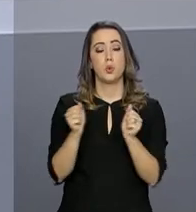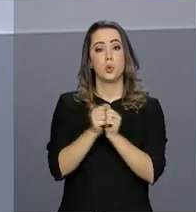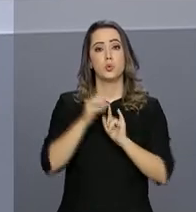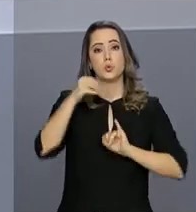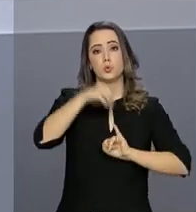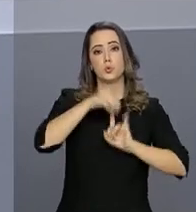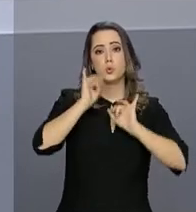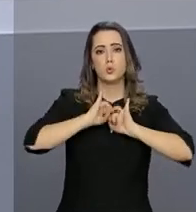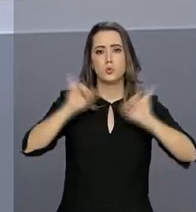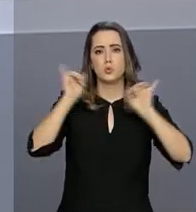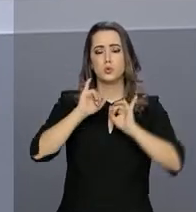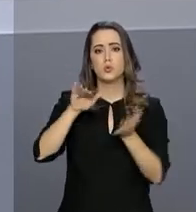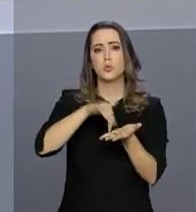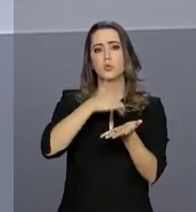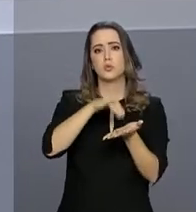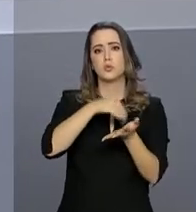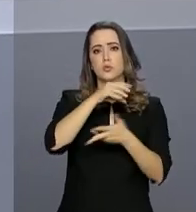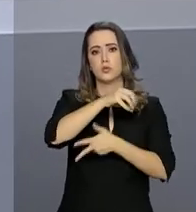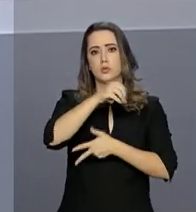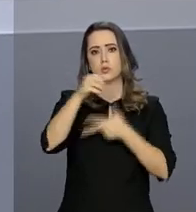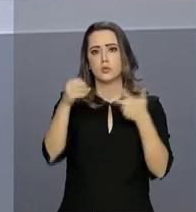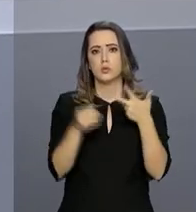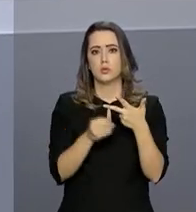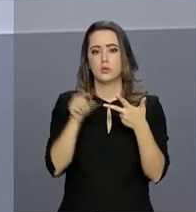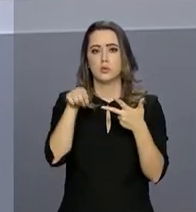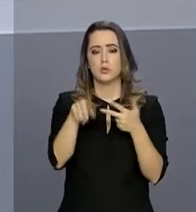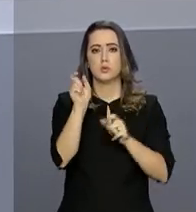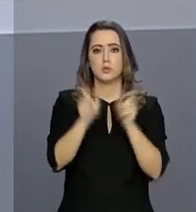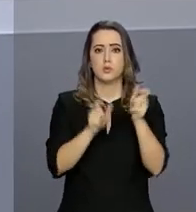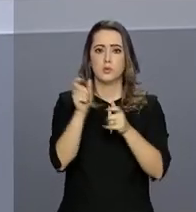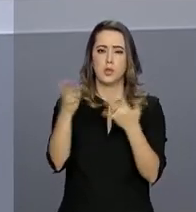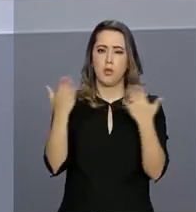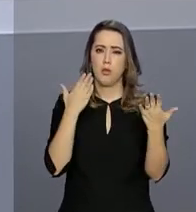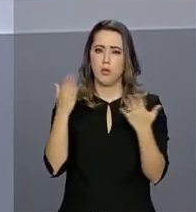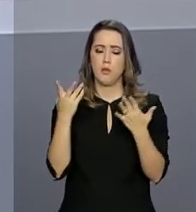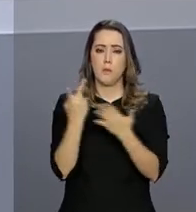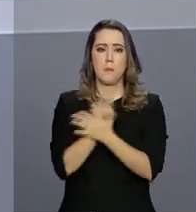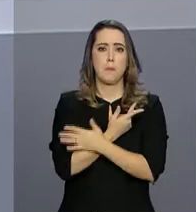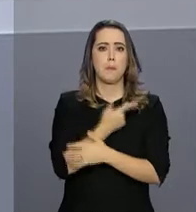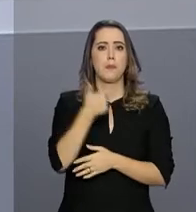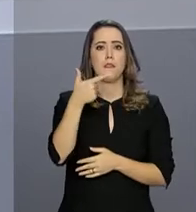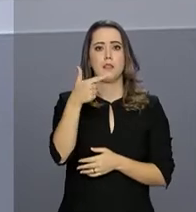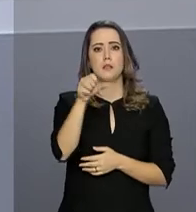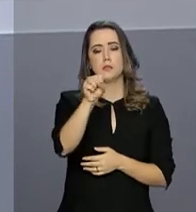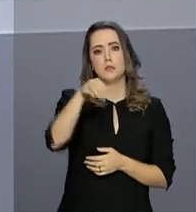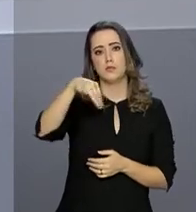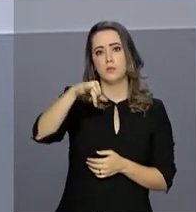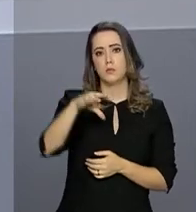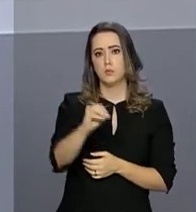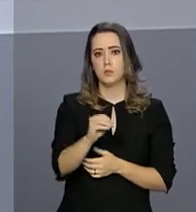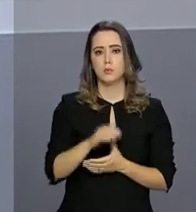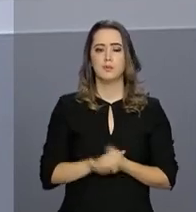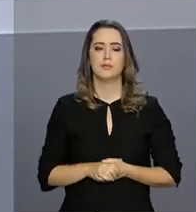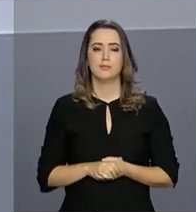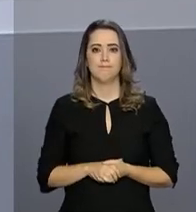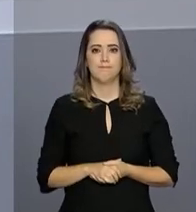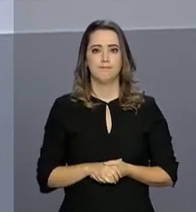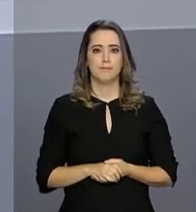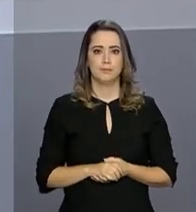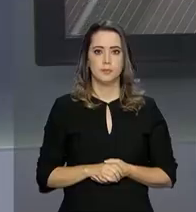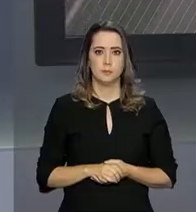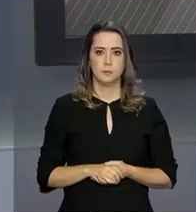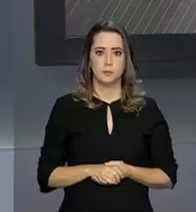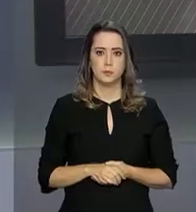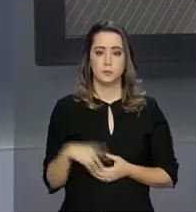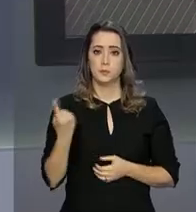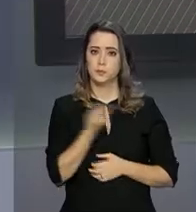vão divulgar o número final de inscritos no enem e o perfil dos participantes o que deve ocorrer em 28 de maio